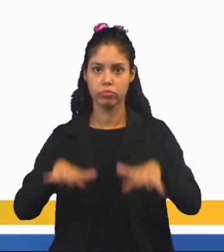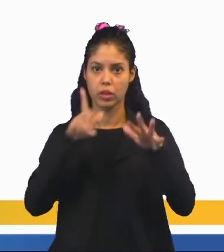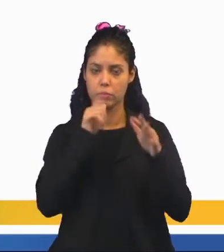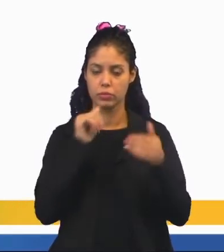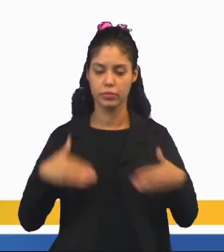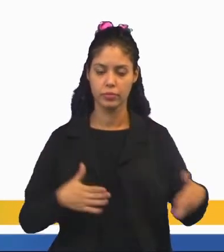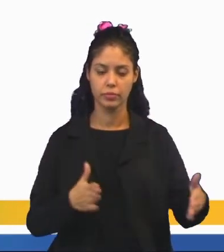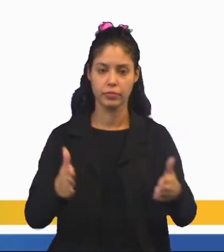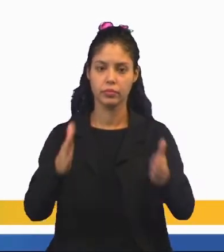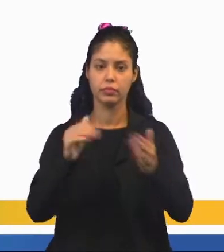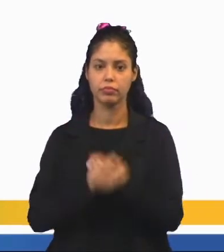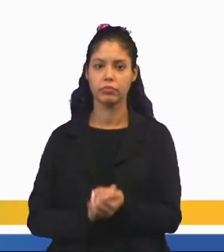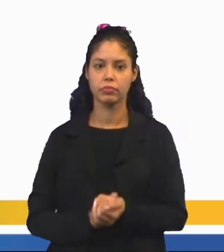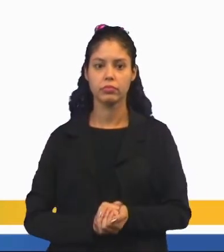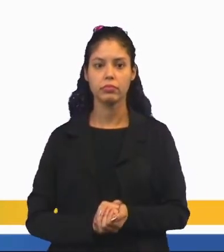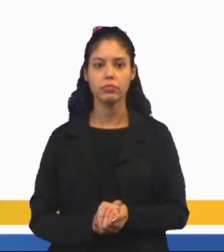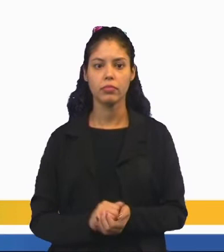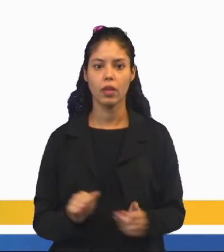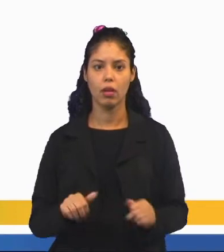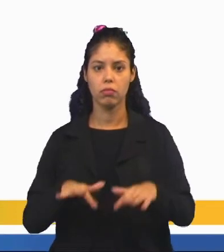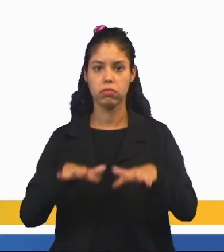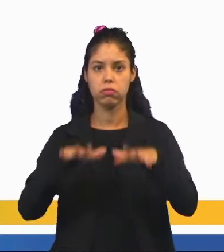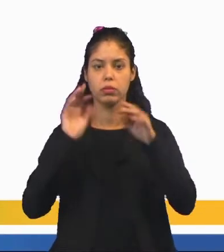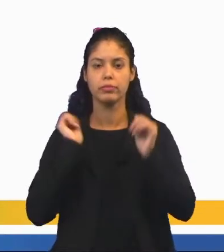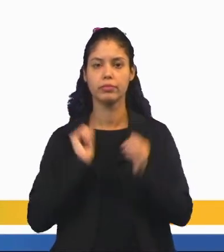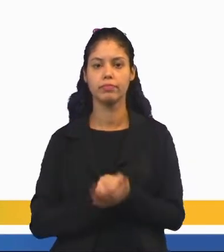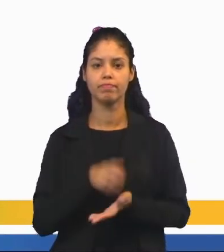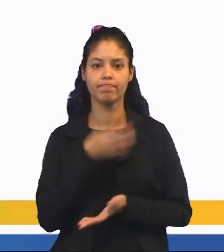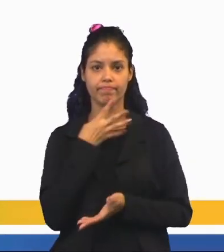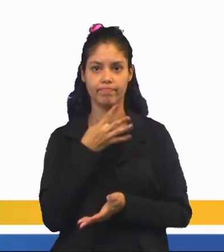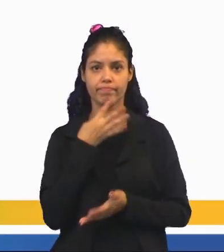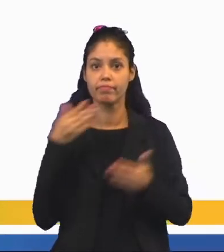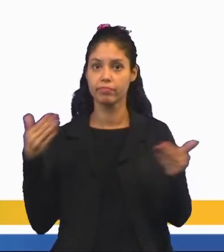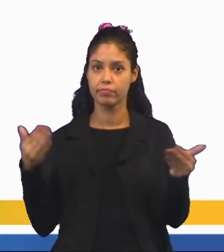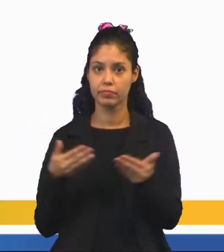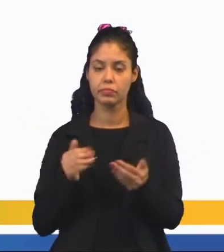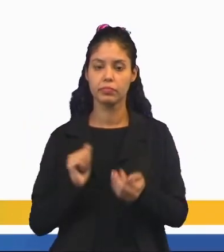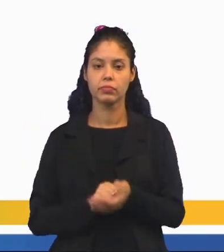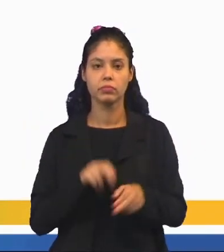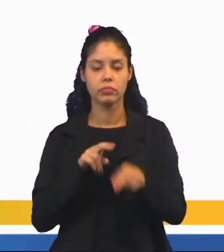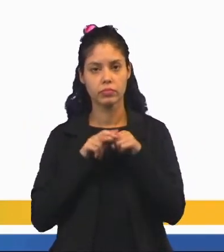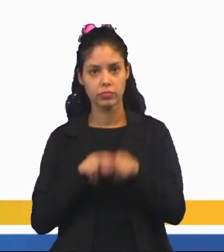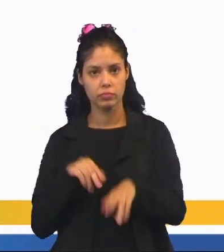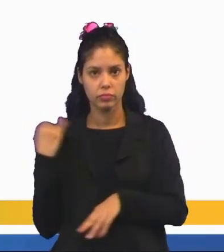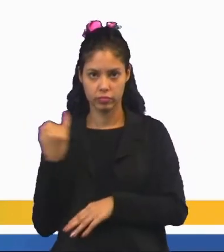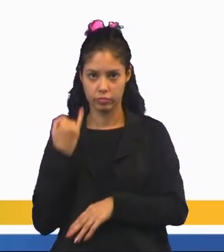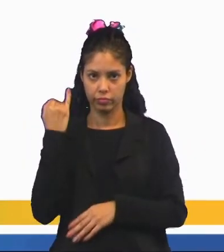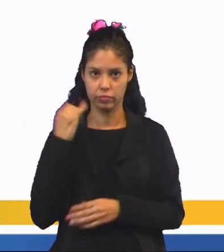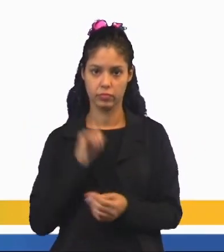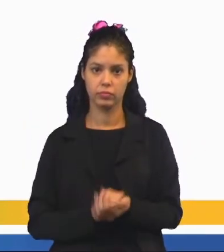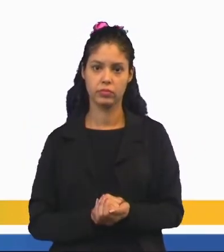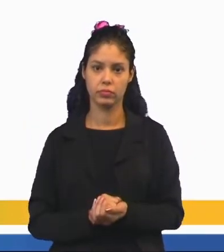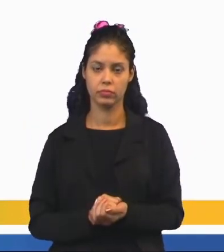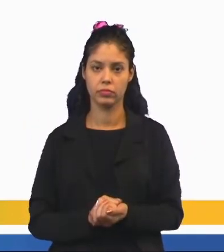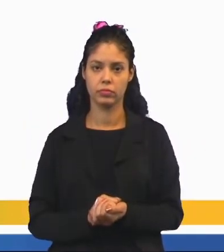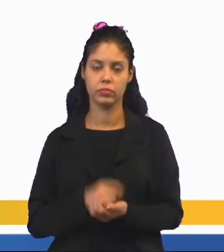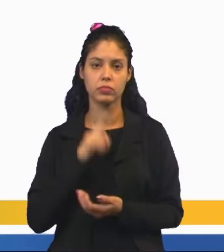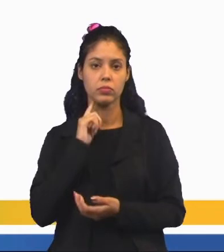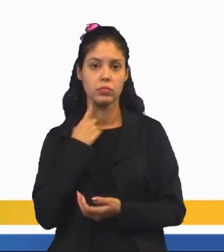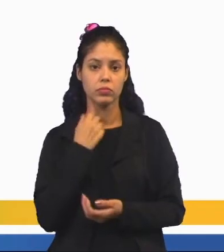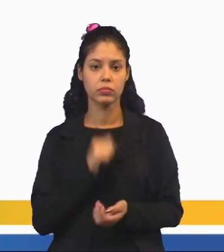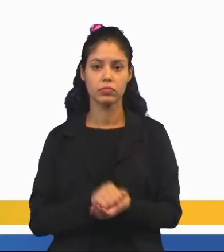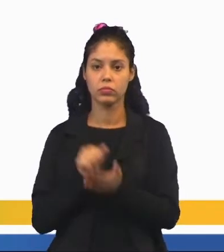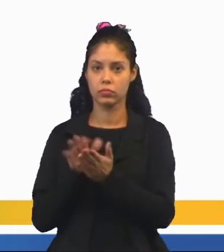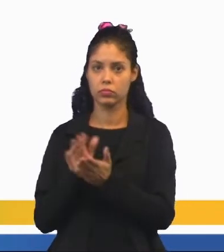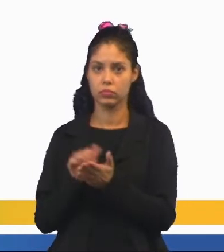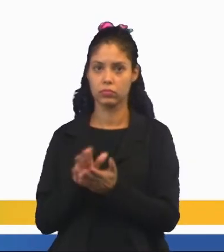acontecem quando vem as chuvas e há os alagamentos que nós conhecemos, né? Por isso é tão importante não jogarmos lixos